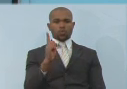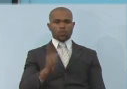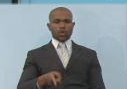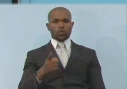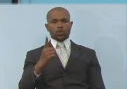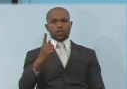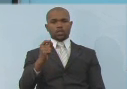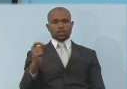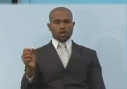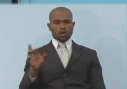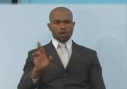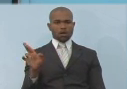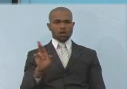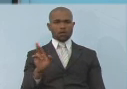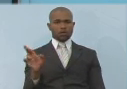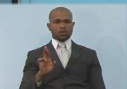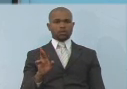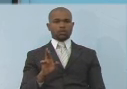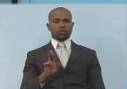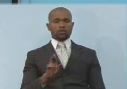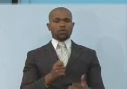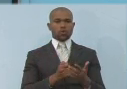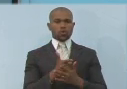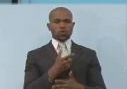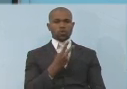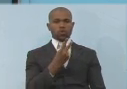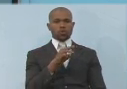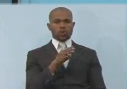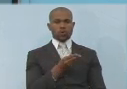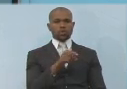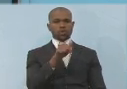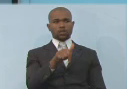R$ 38.041.100. Consumo,